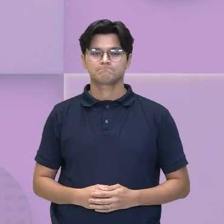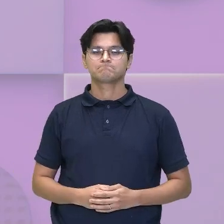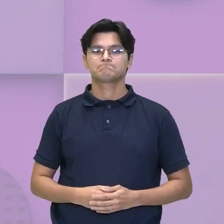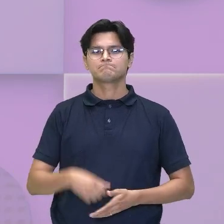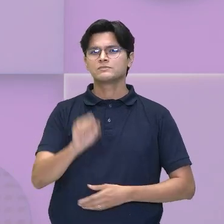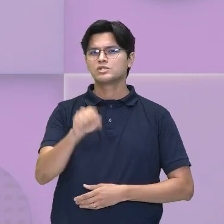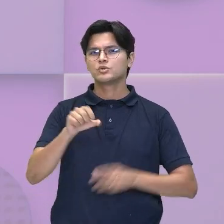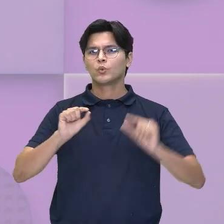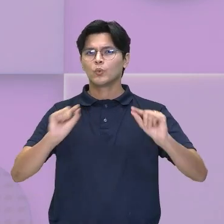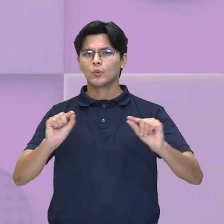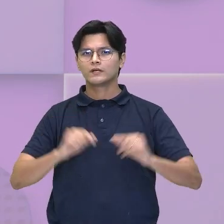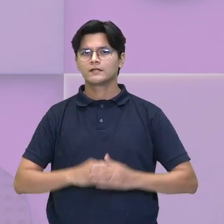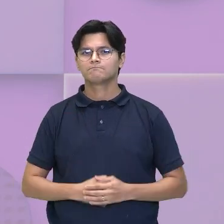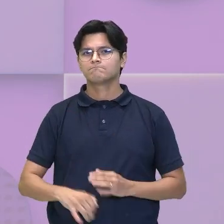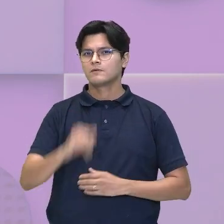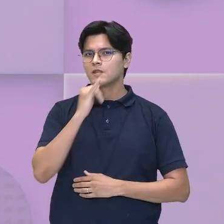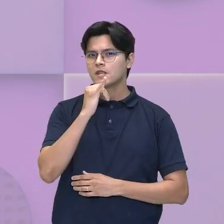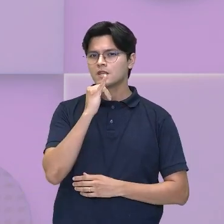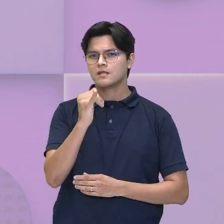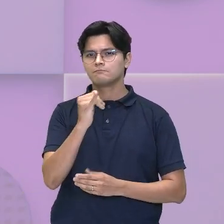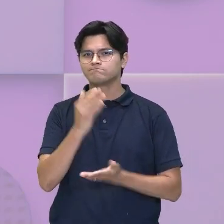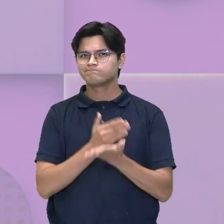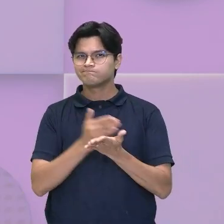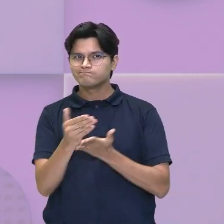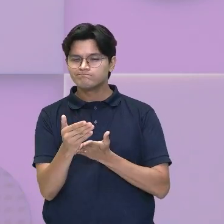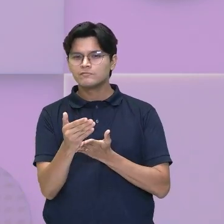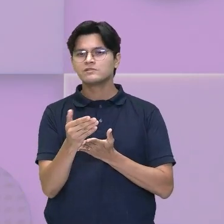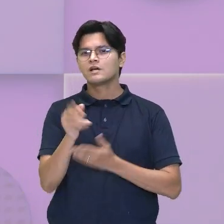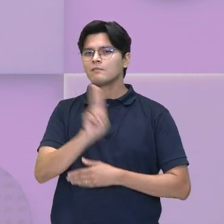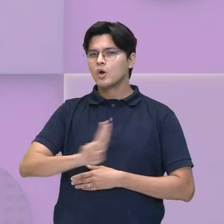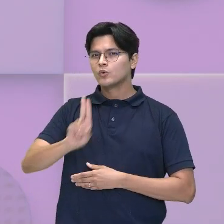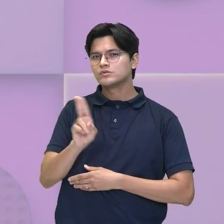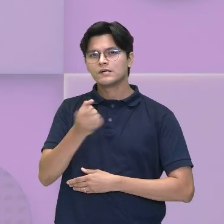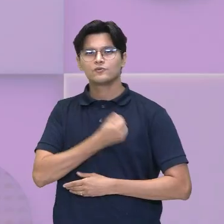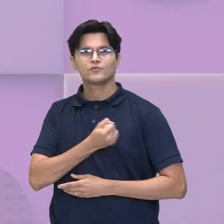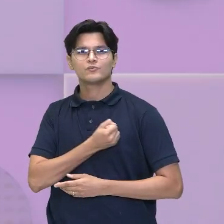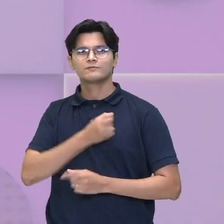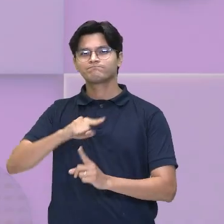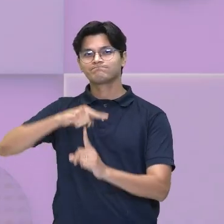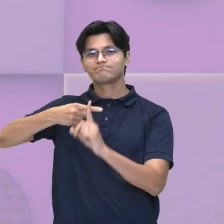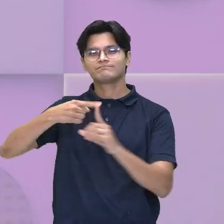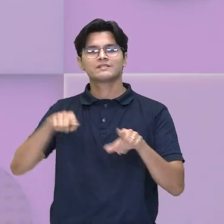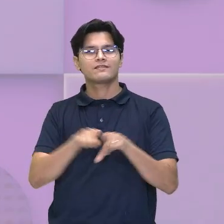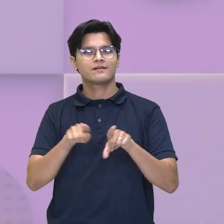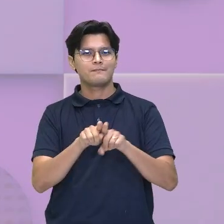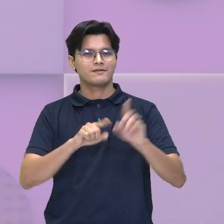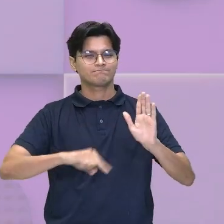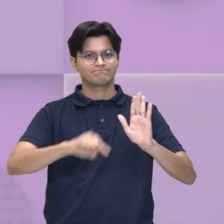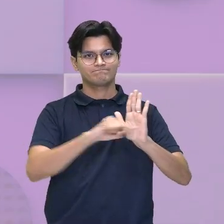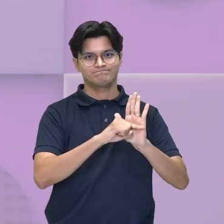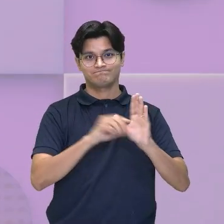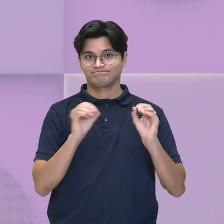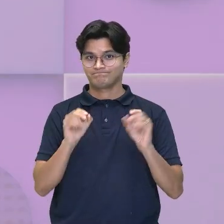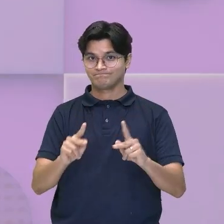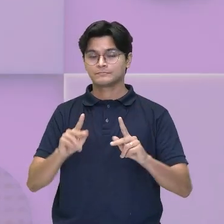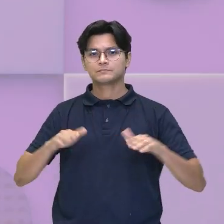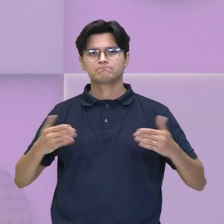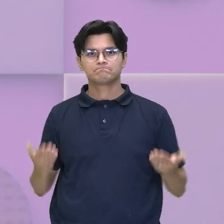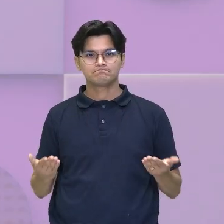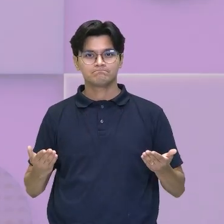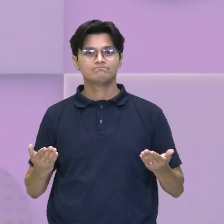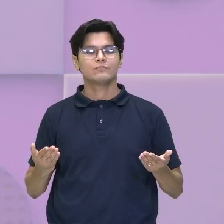exatamente quando a gente começa a trabalhar com números positivos e negativos, tá bom?